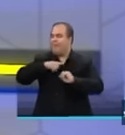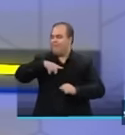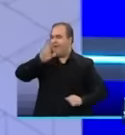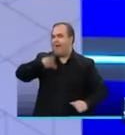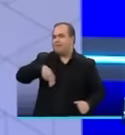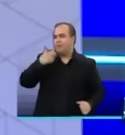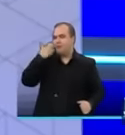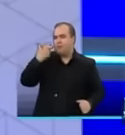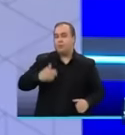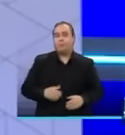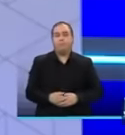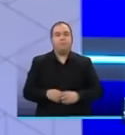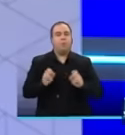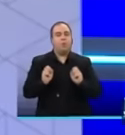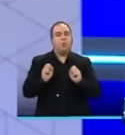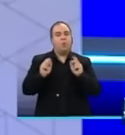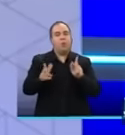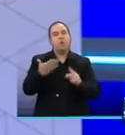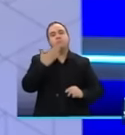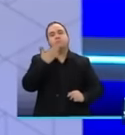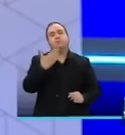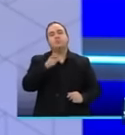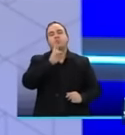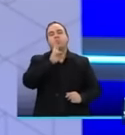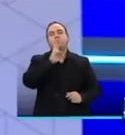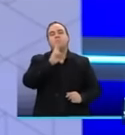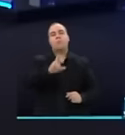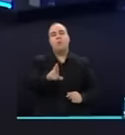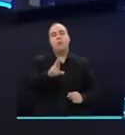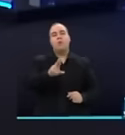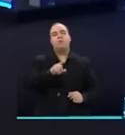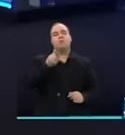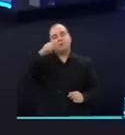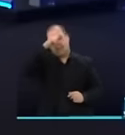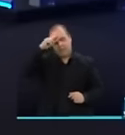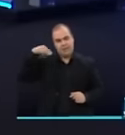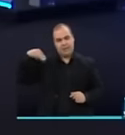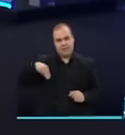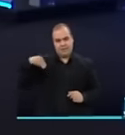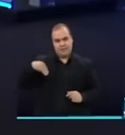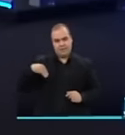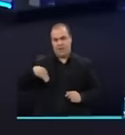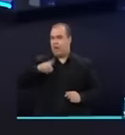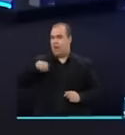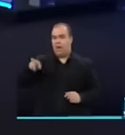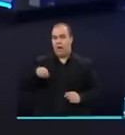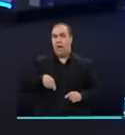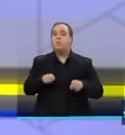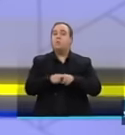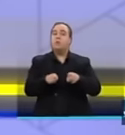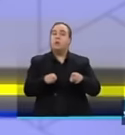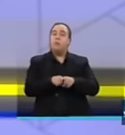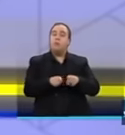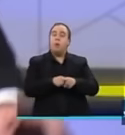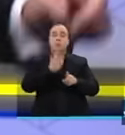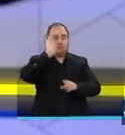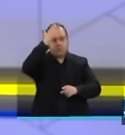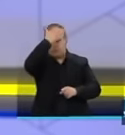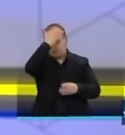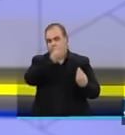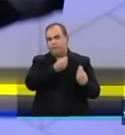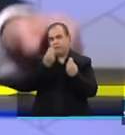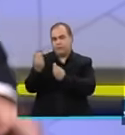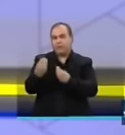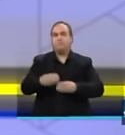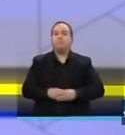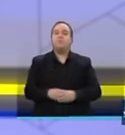vergonha. Perfeito. O pedido de resposta de Marçal foi negado, de Datena foi concedido, por favor. Olha, esse sujeito